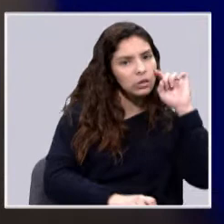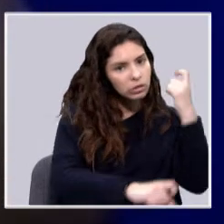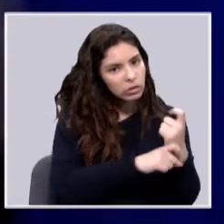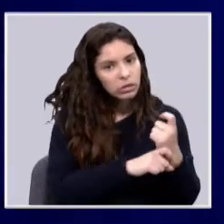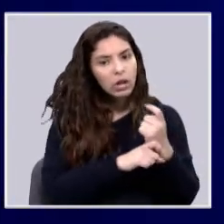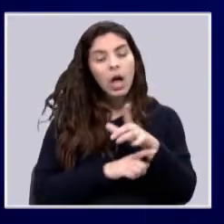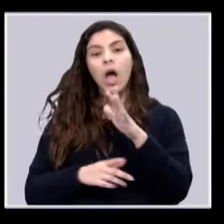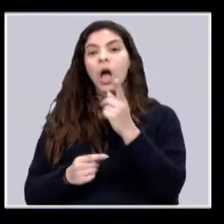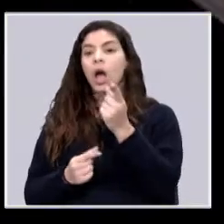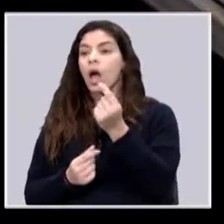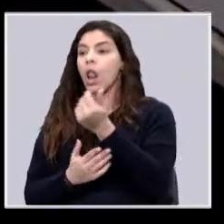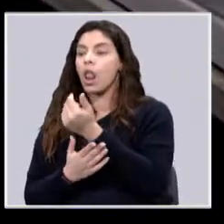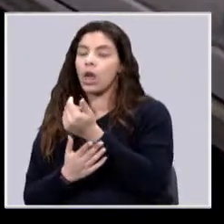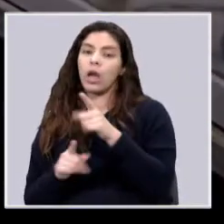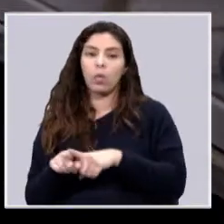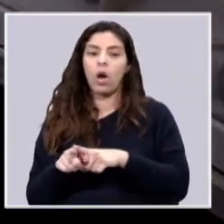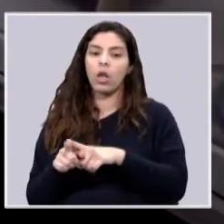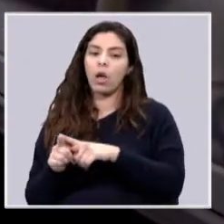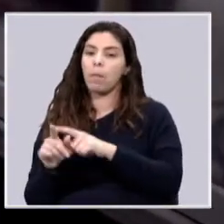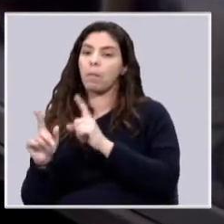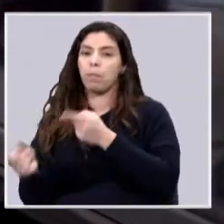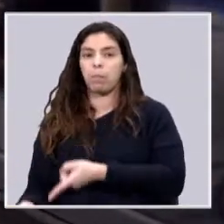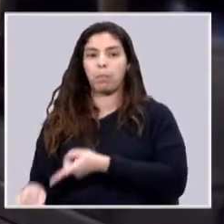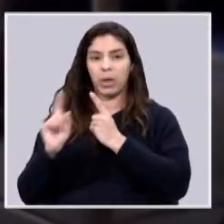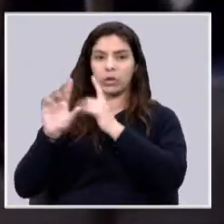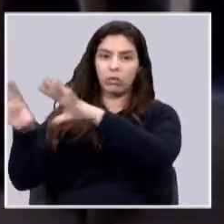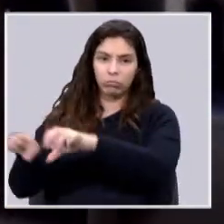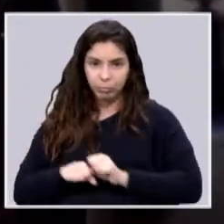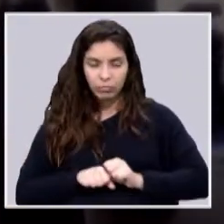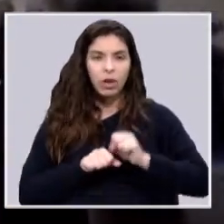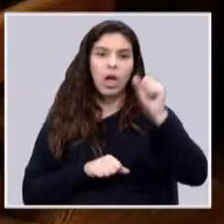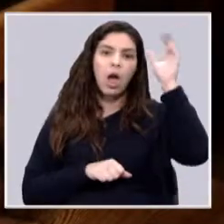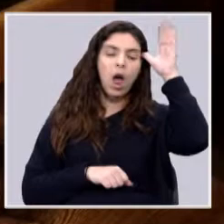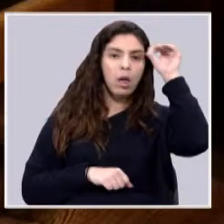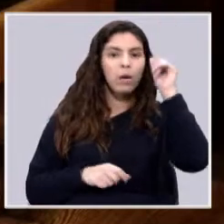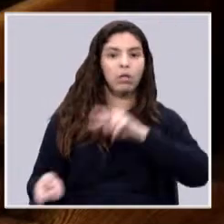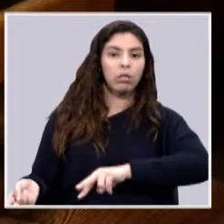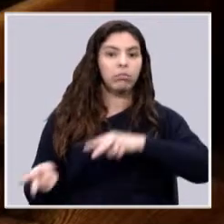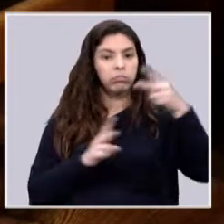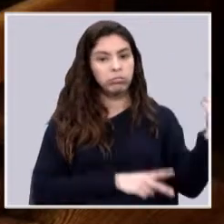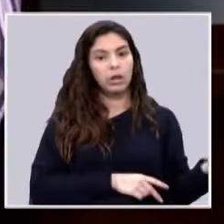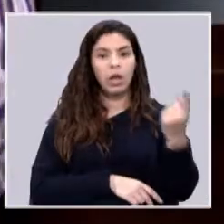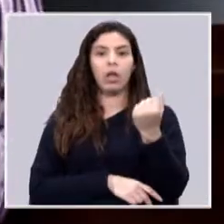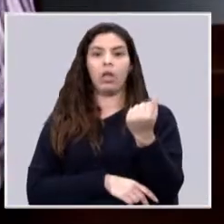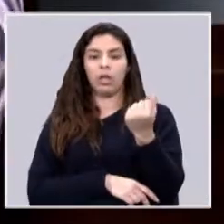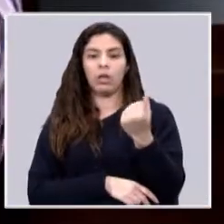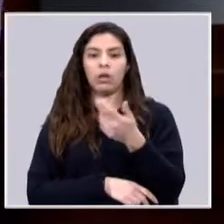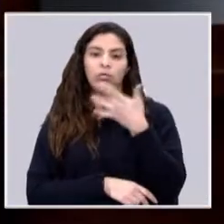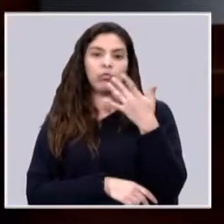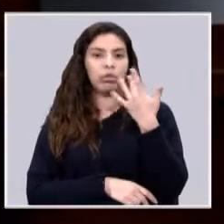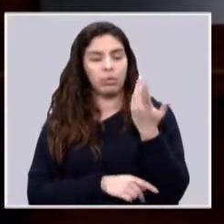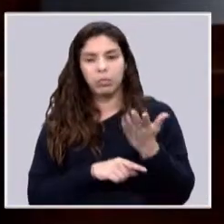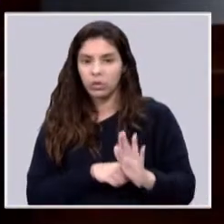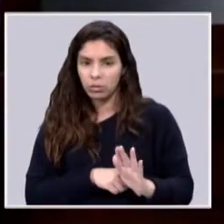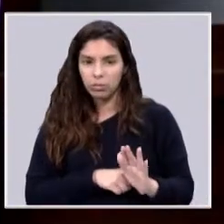conservação. O negócio da captura e do transporte de animais marinhos é um negócio que envolve números muito altos, não escondo isso. Por